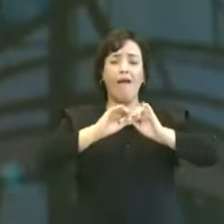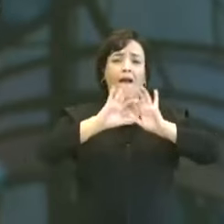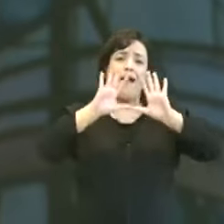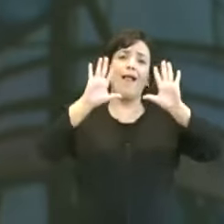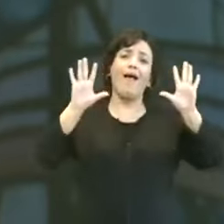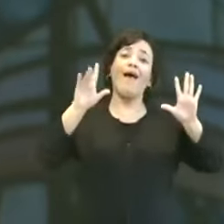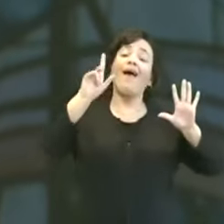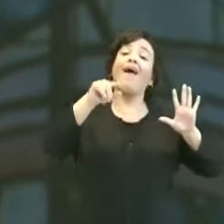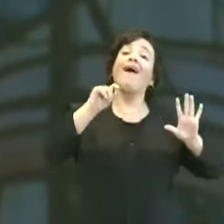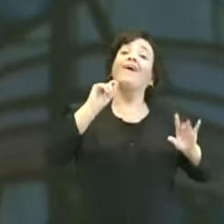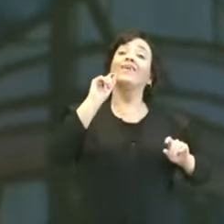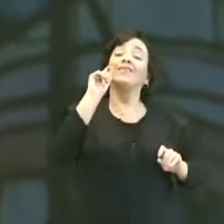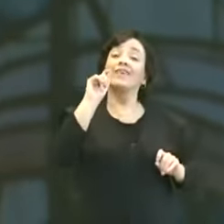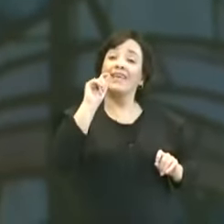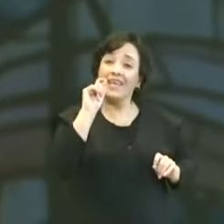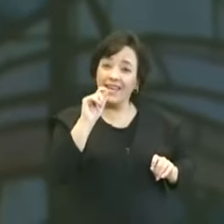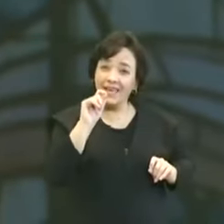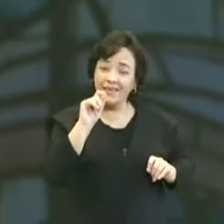claramente é: